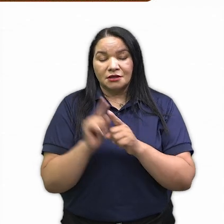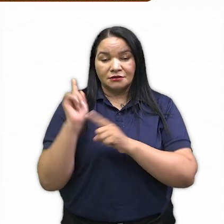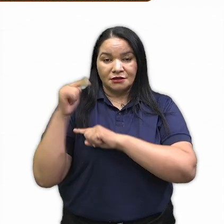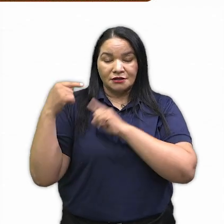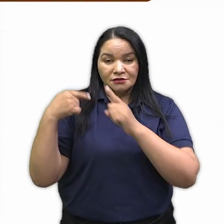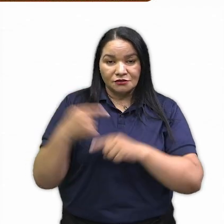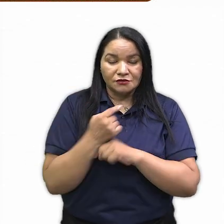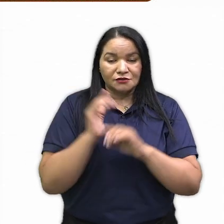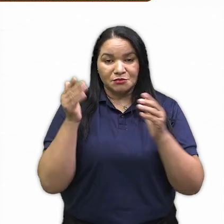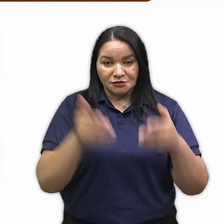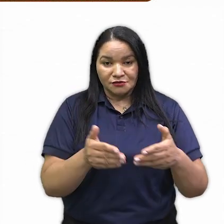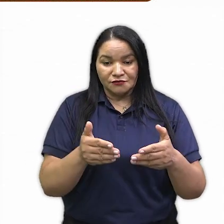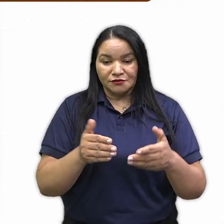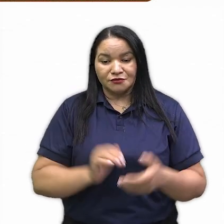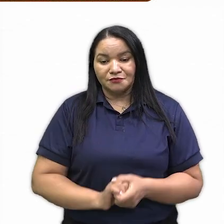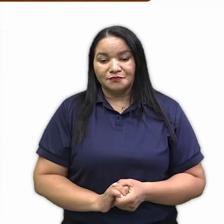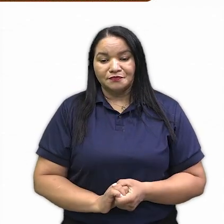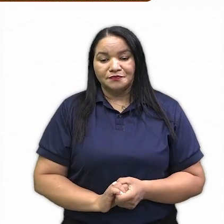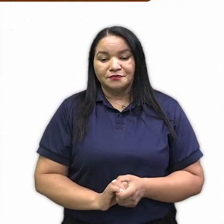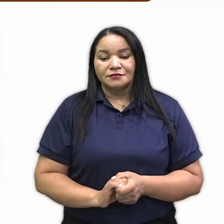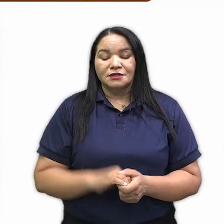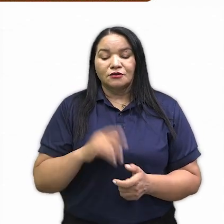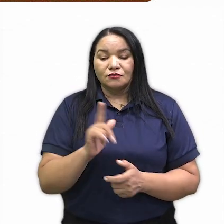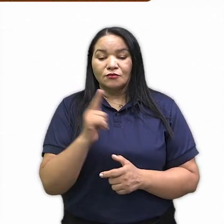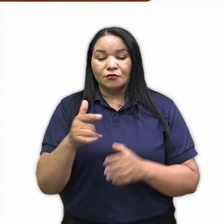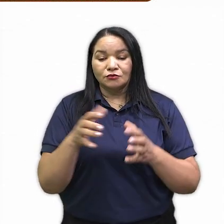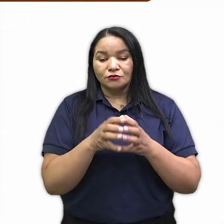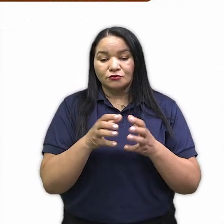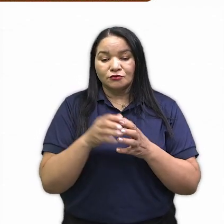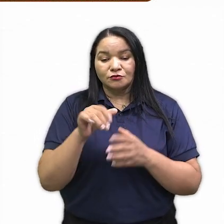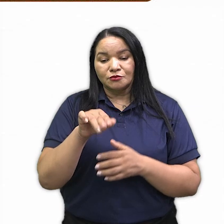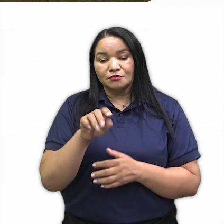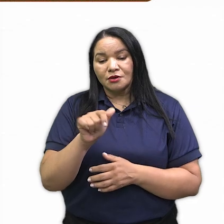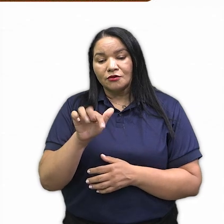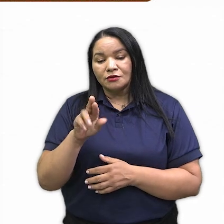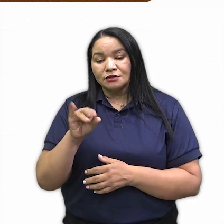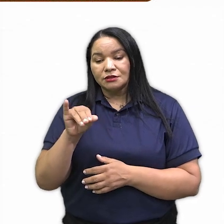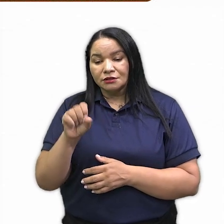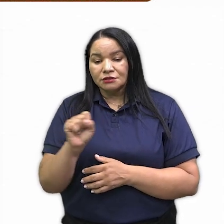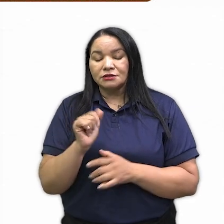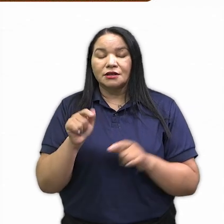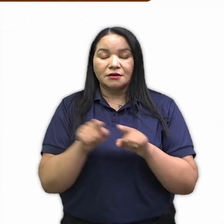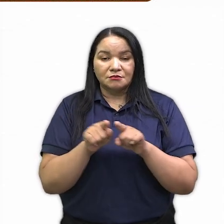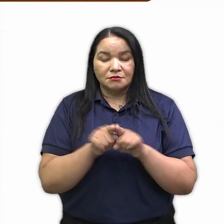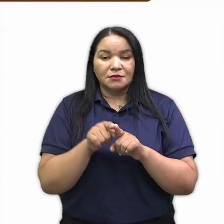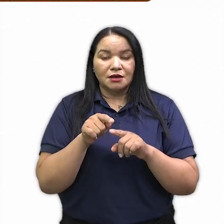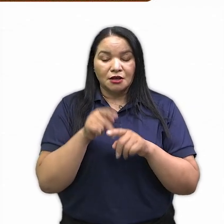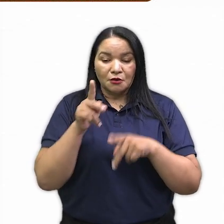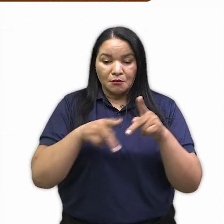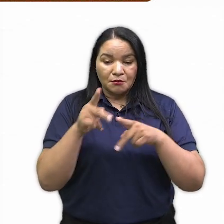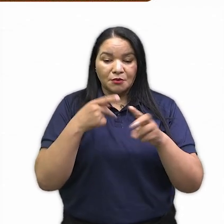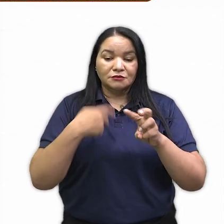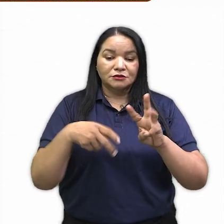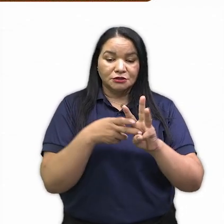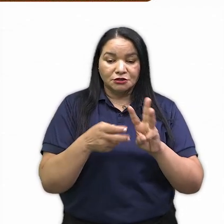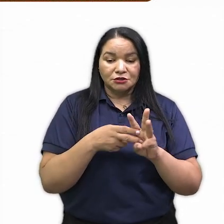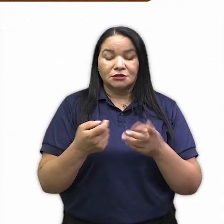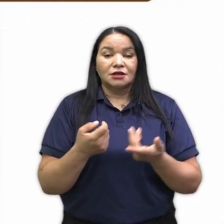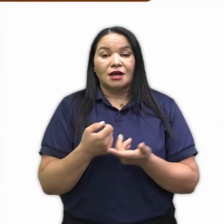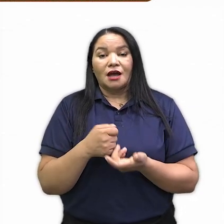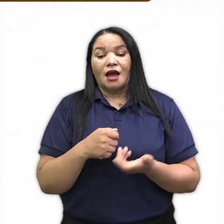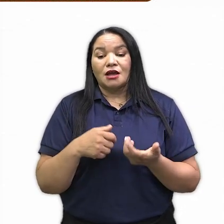suas tradições específicas. Já os maoris são povos indígenas ali da Nova Zelândia, conhecidos por sua